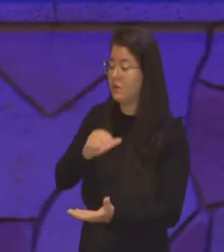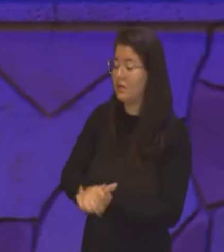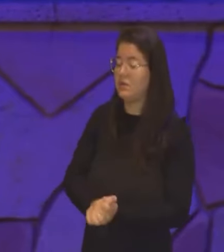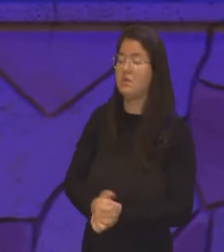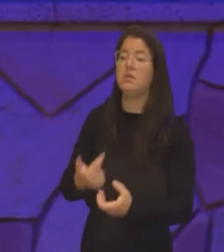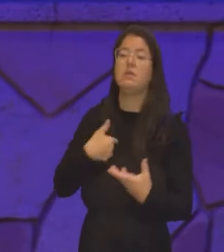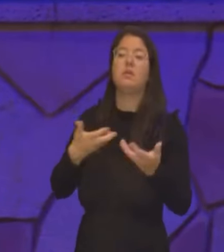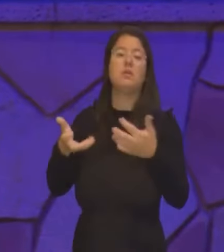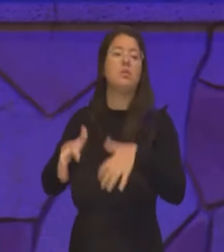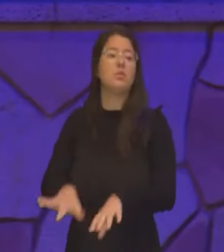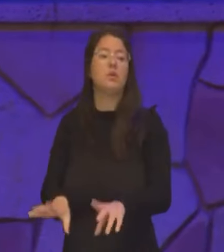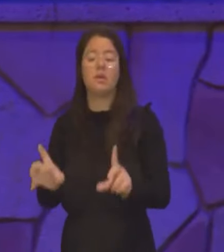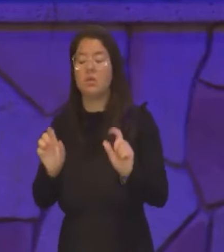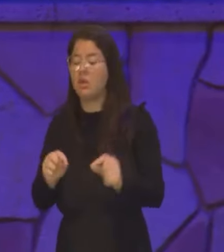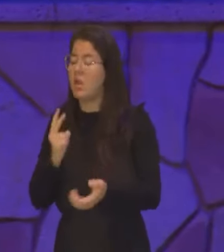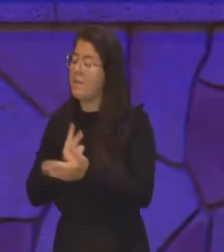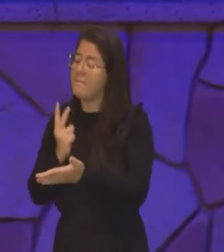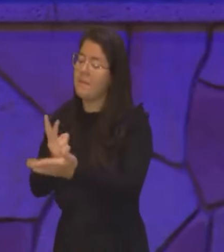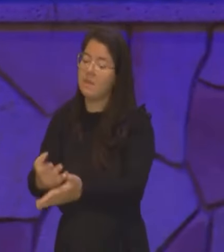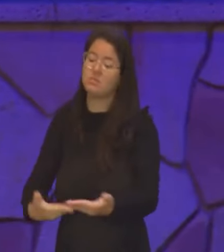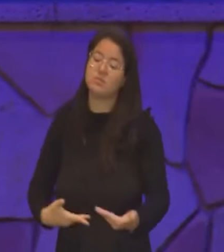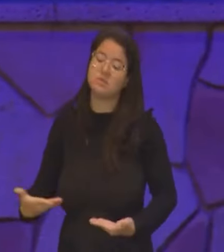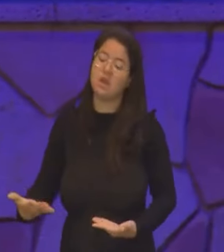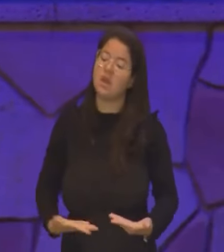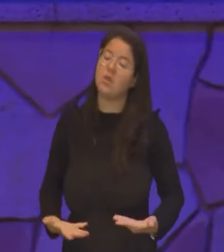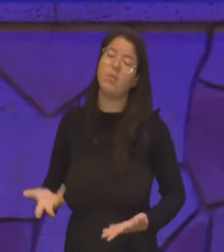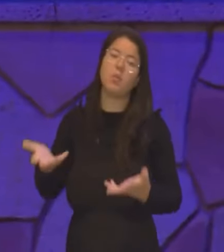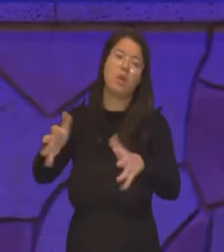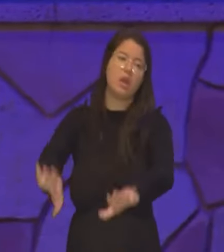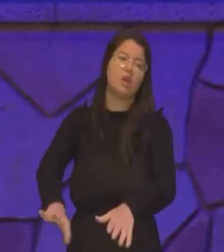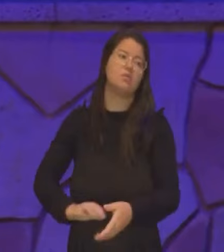Eu não quero mais, Senhor, ser o mesmo servo.